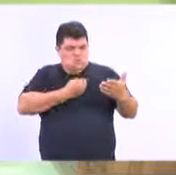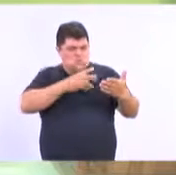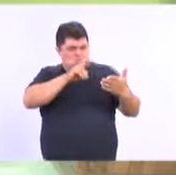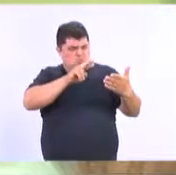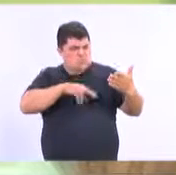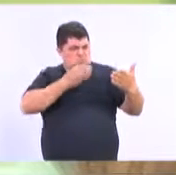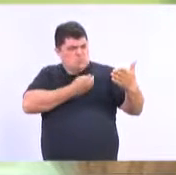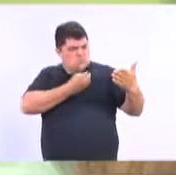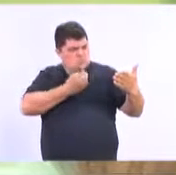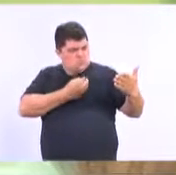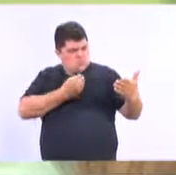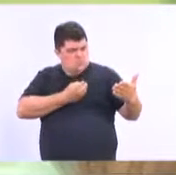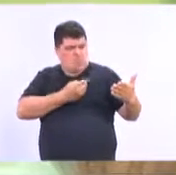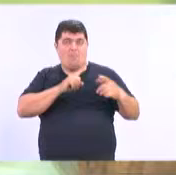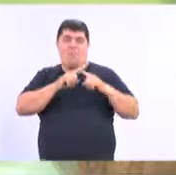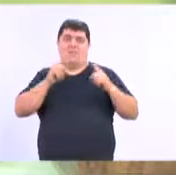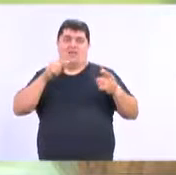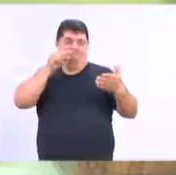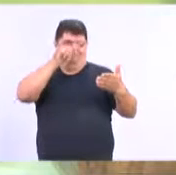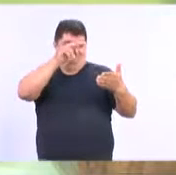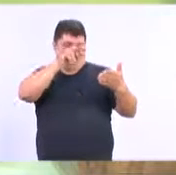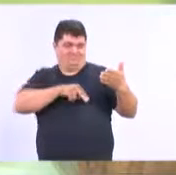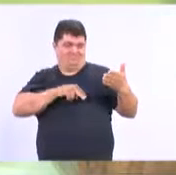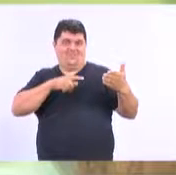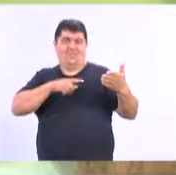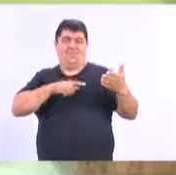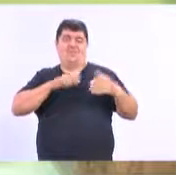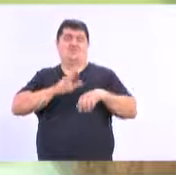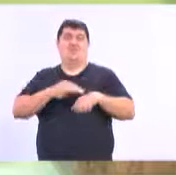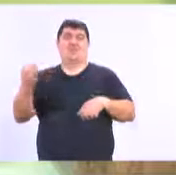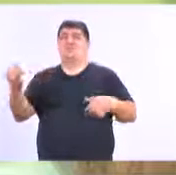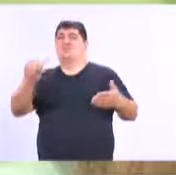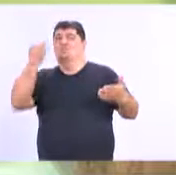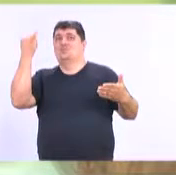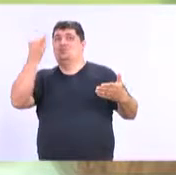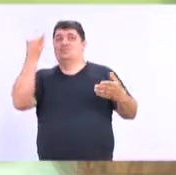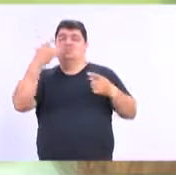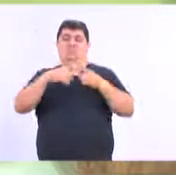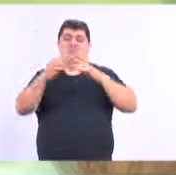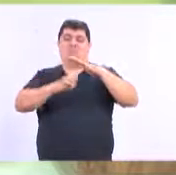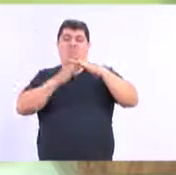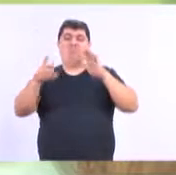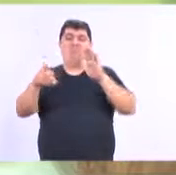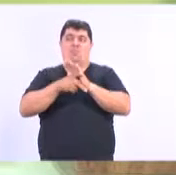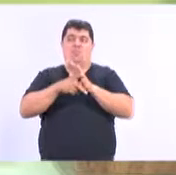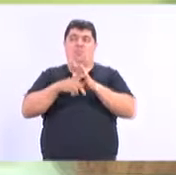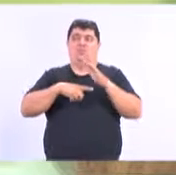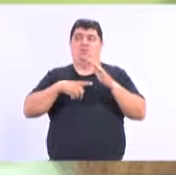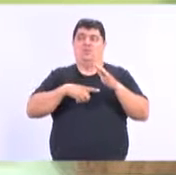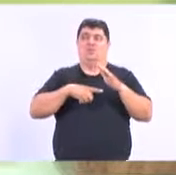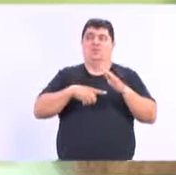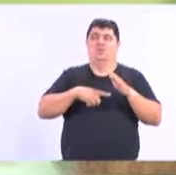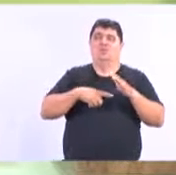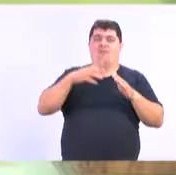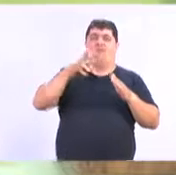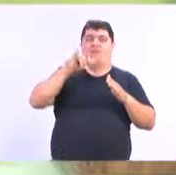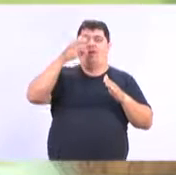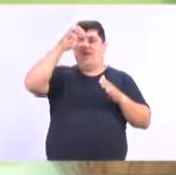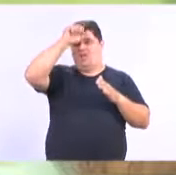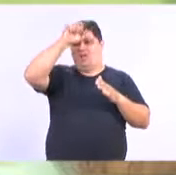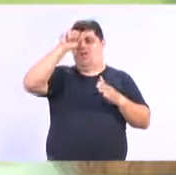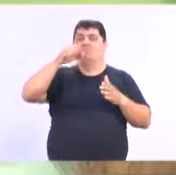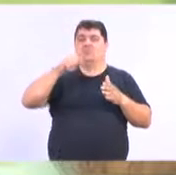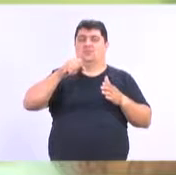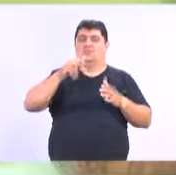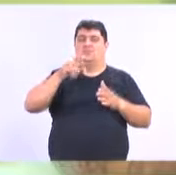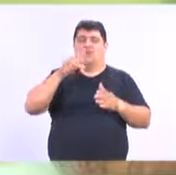vejo números. Mas ali existem preciosidades, riqueza de informações que nós vamos aprender ao decorrer da matéria e vocês